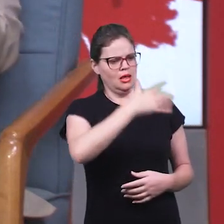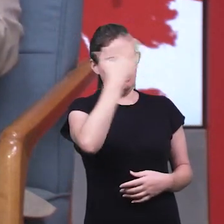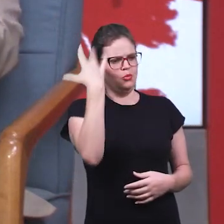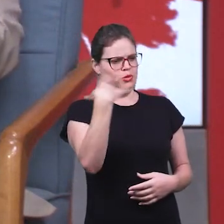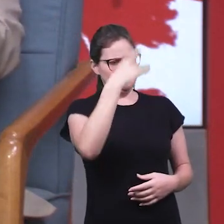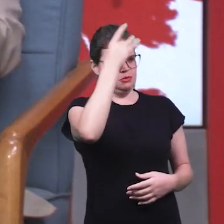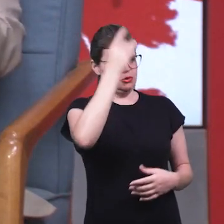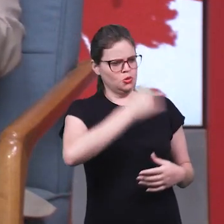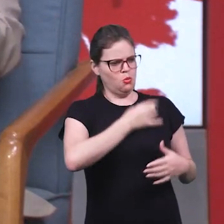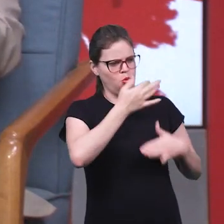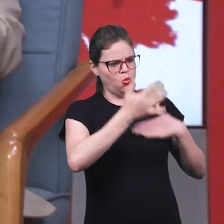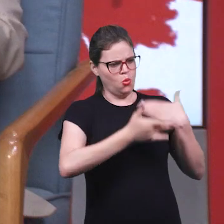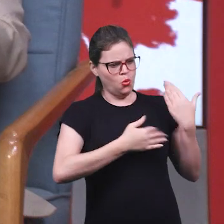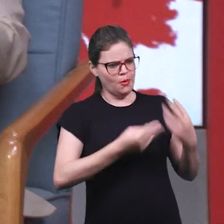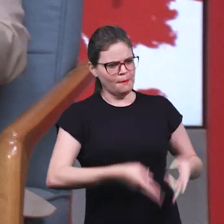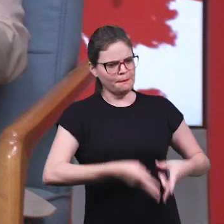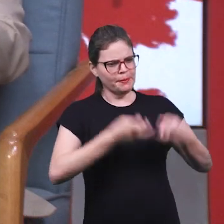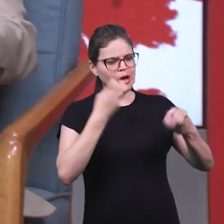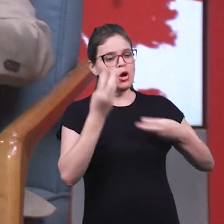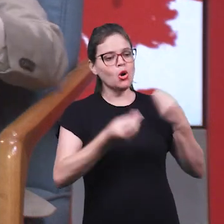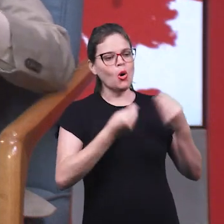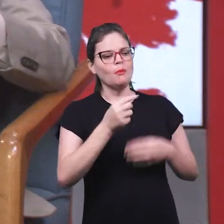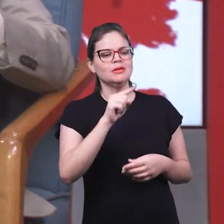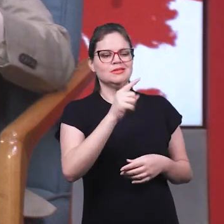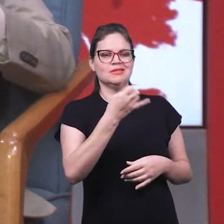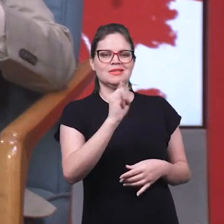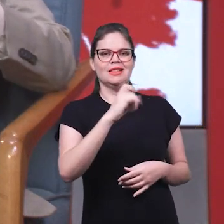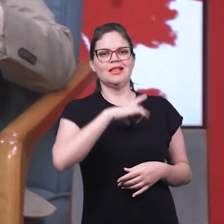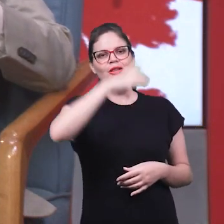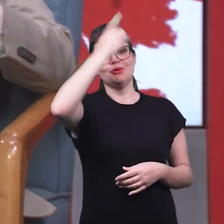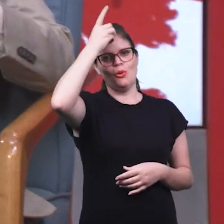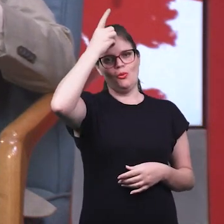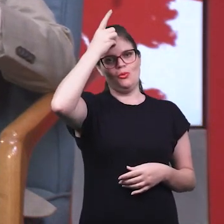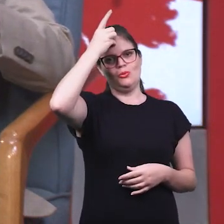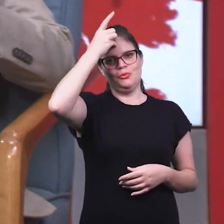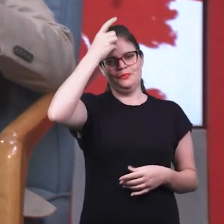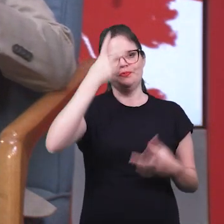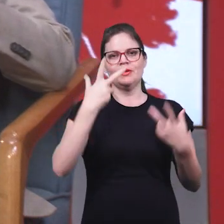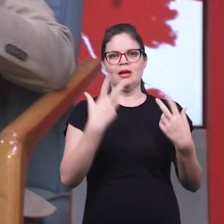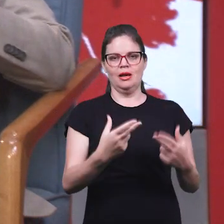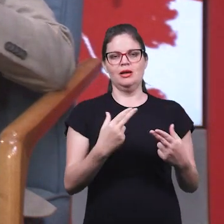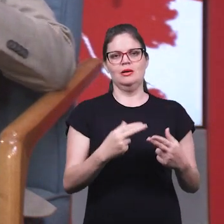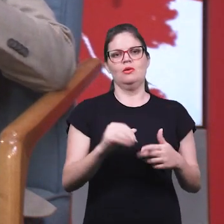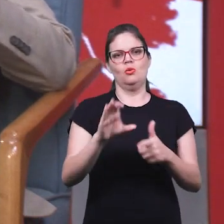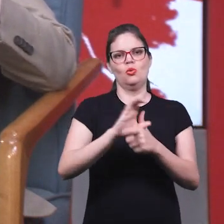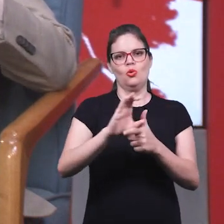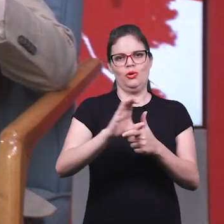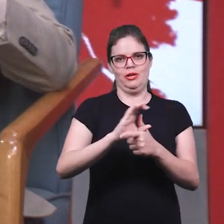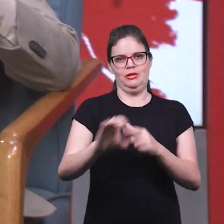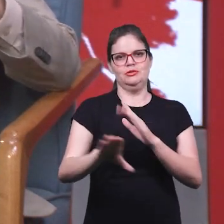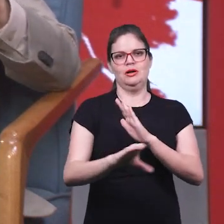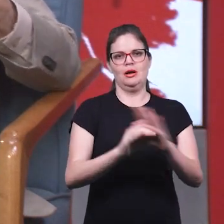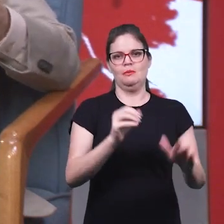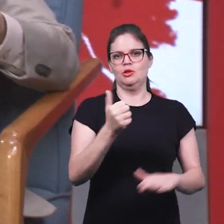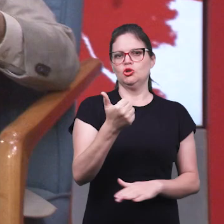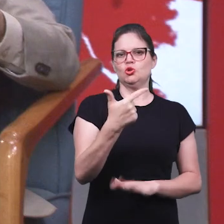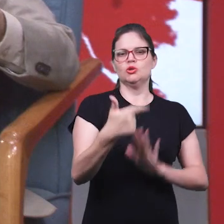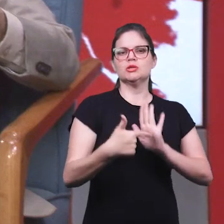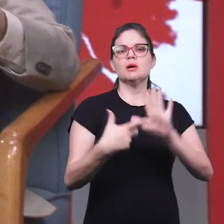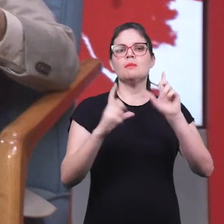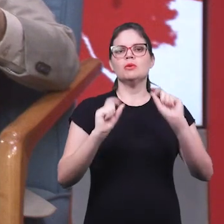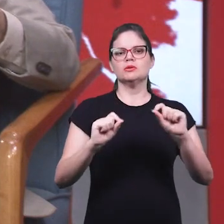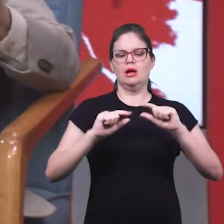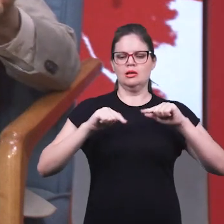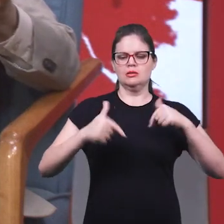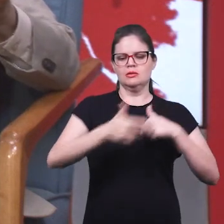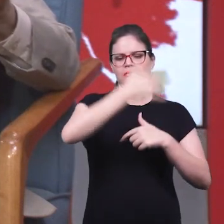a manifestação do Espírito Santo, como Paulo diz na carta aos Coríntios, no capítulo 12, ele diz que a manifestação